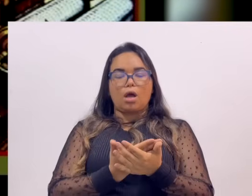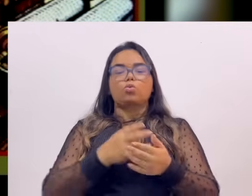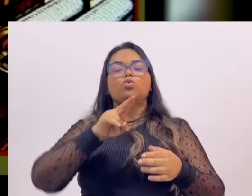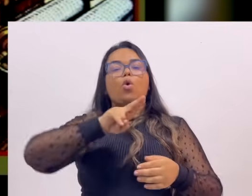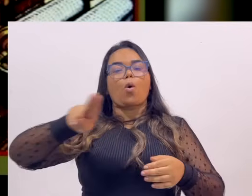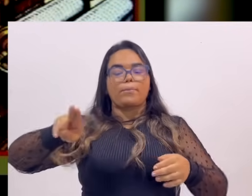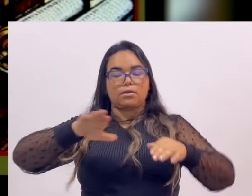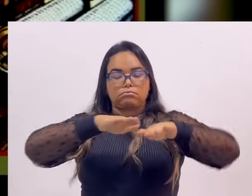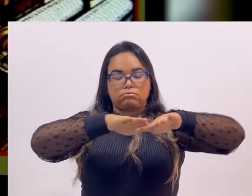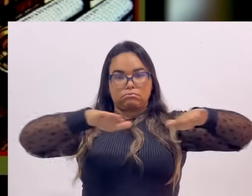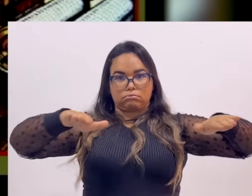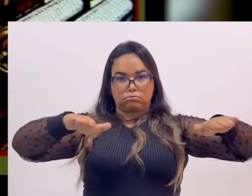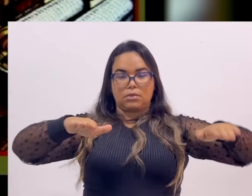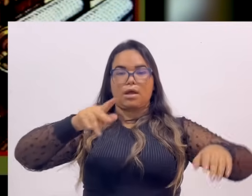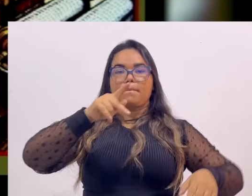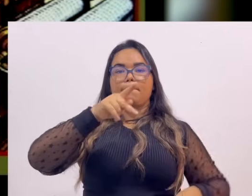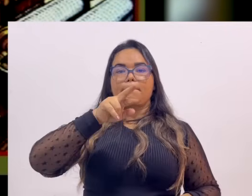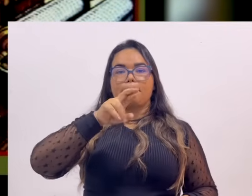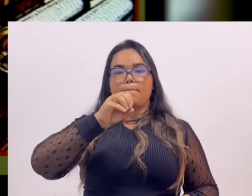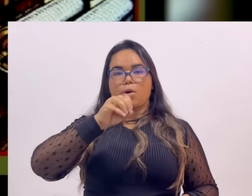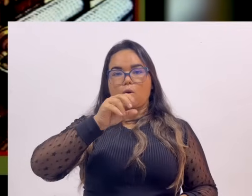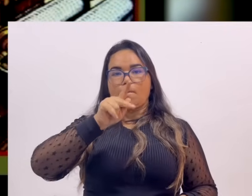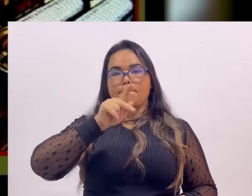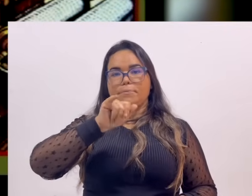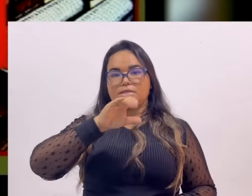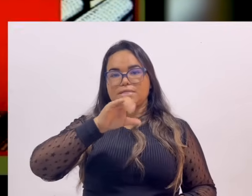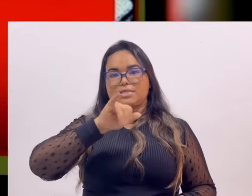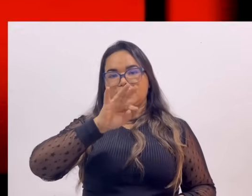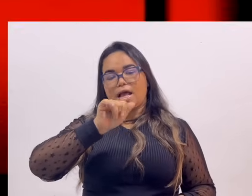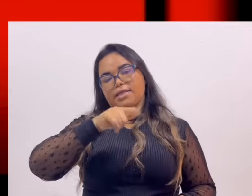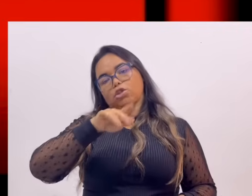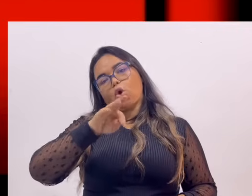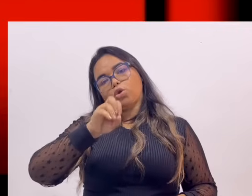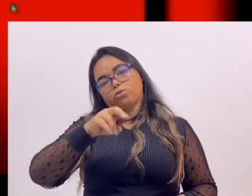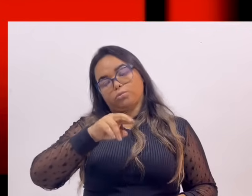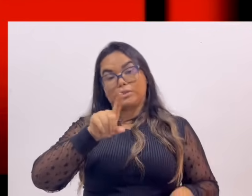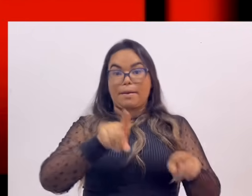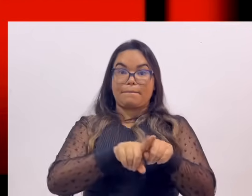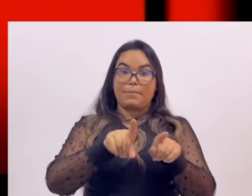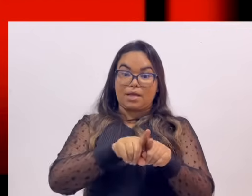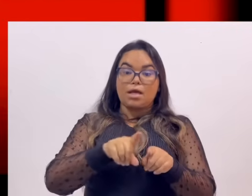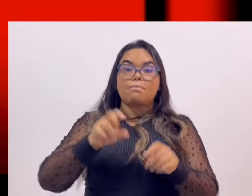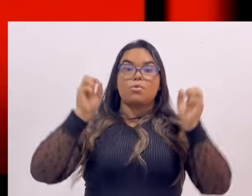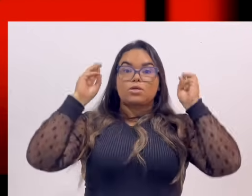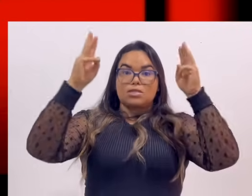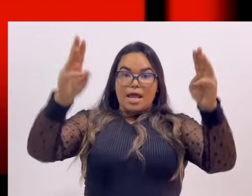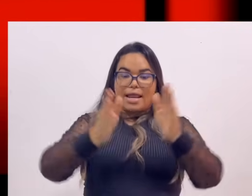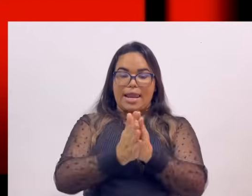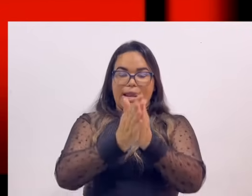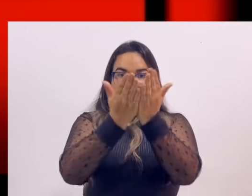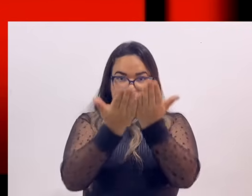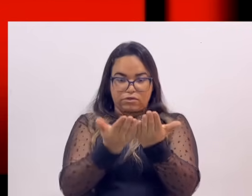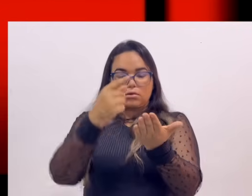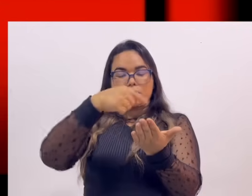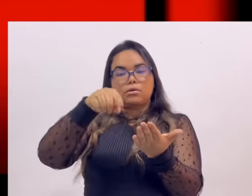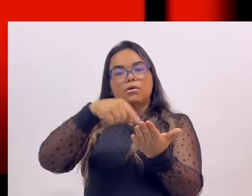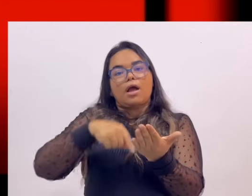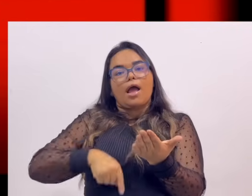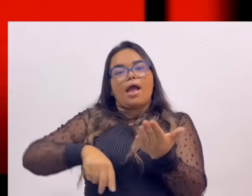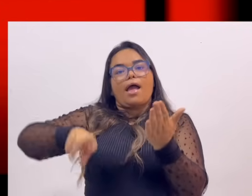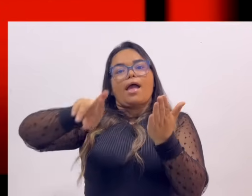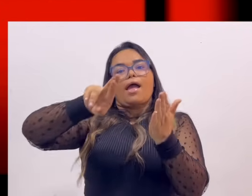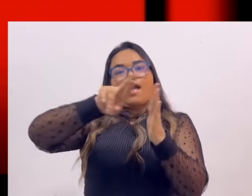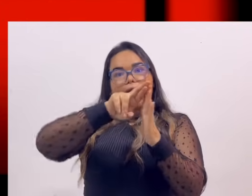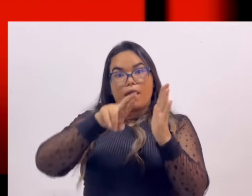isso daqui a pouco. E também o livro da lei escrito por Moisés com todas as leis cerimoniais e posto ao lado da arca.